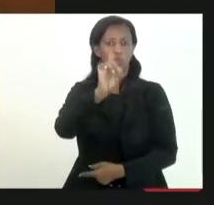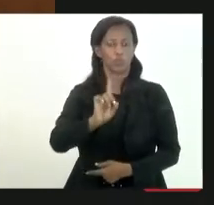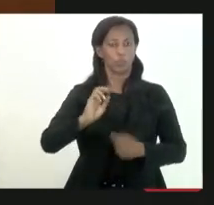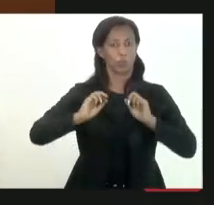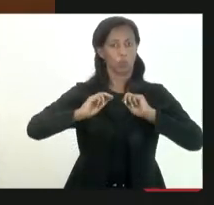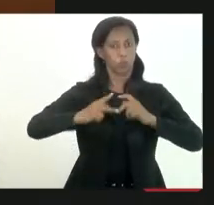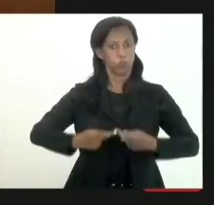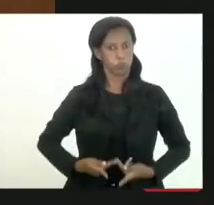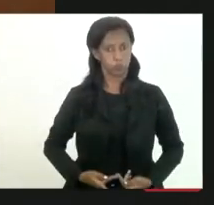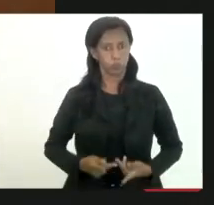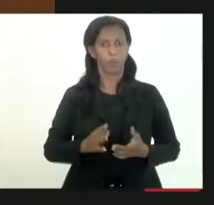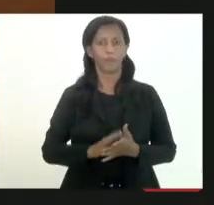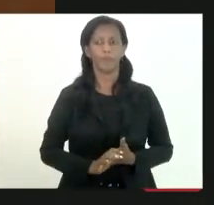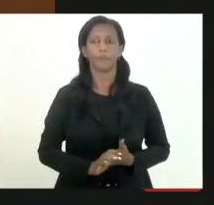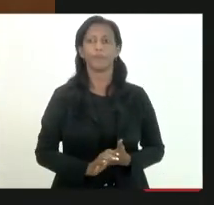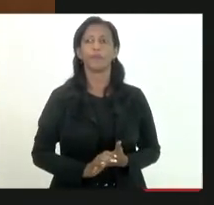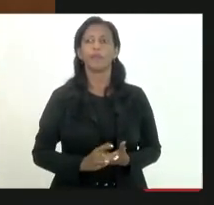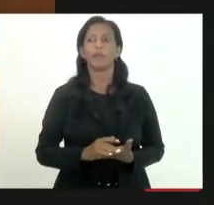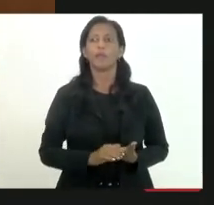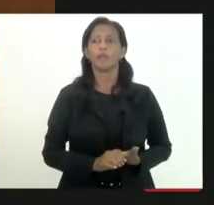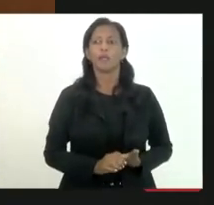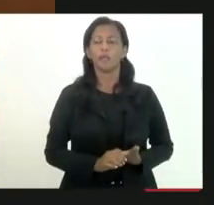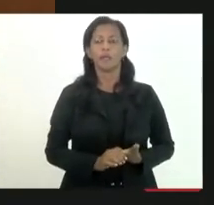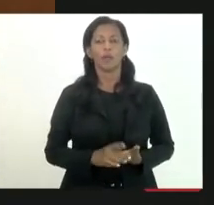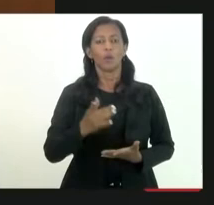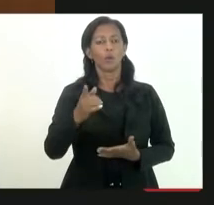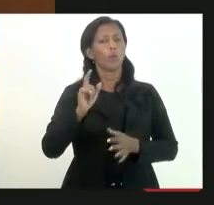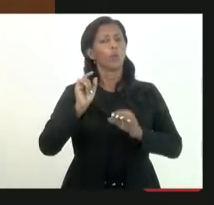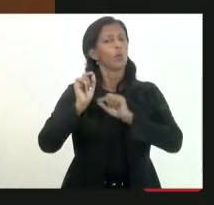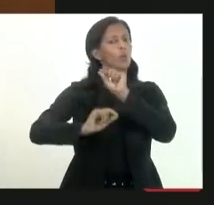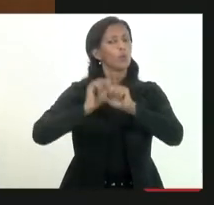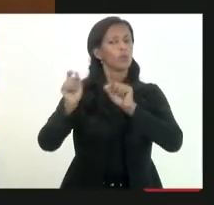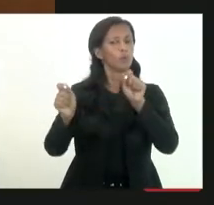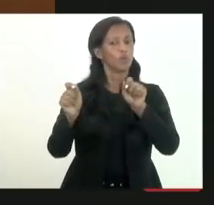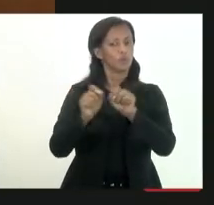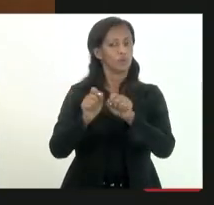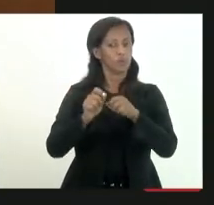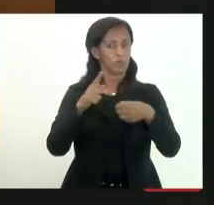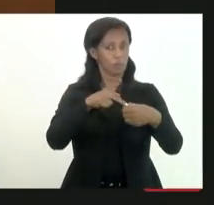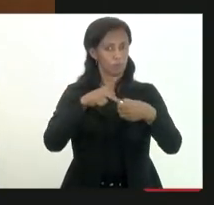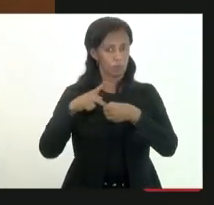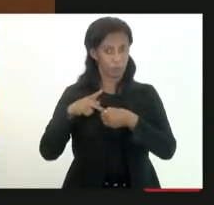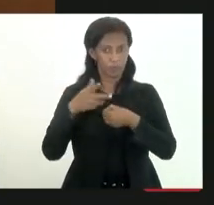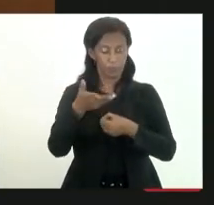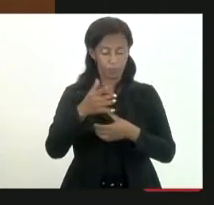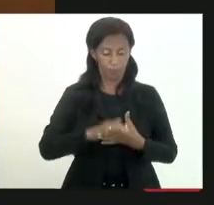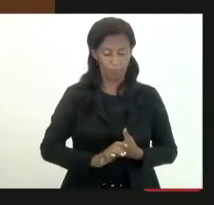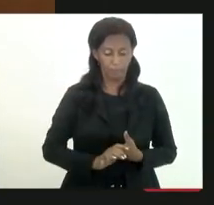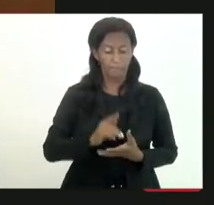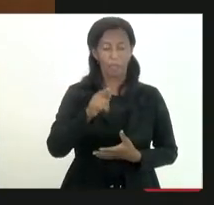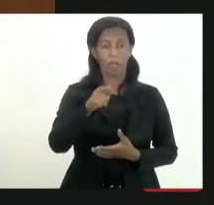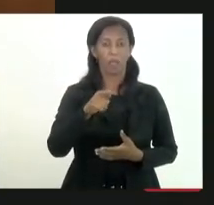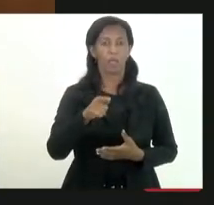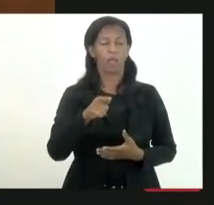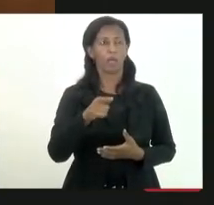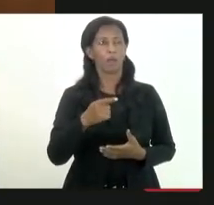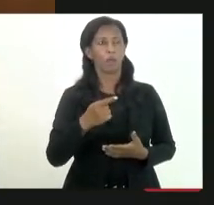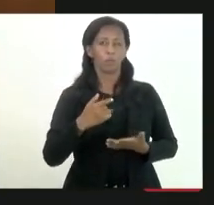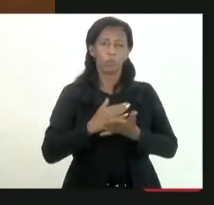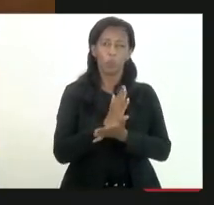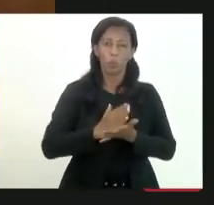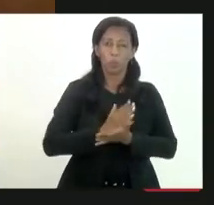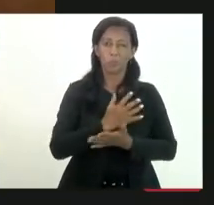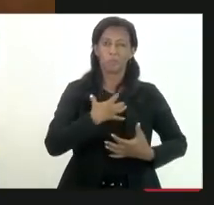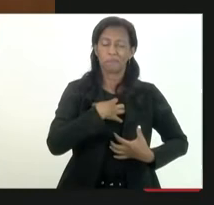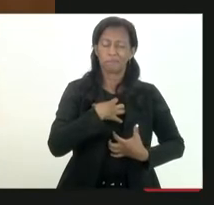Eu pergunto como que a gente pode fazer, procurador Júlio Araújo, em relação, Marta, é uma questão que me incomoda há muito tempo